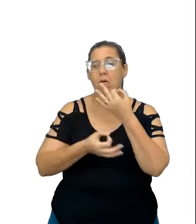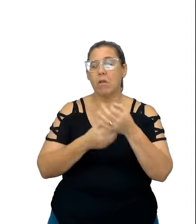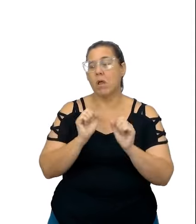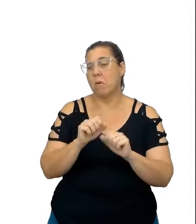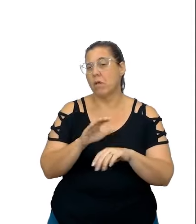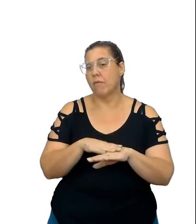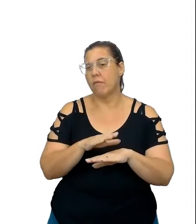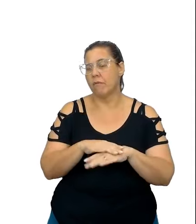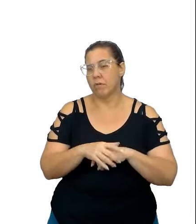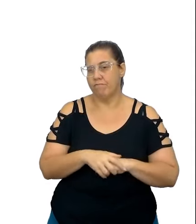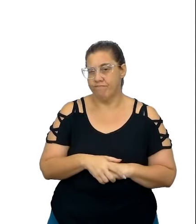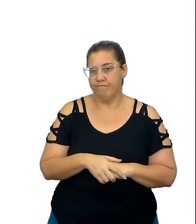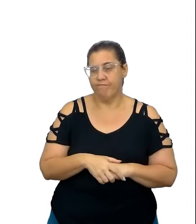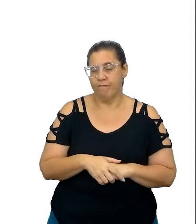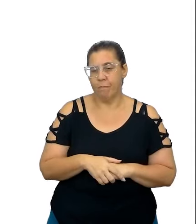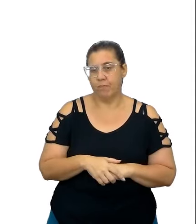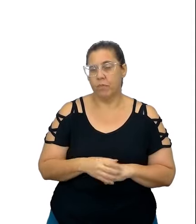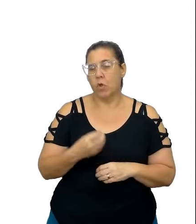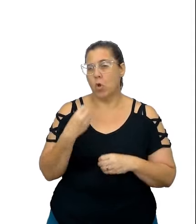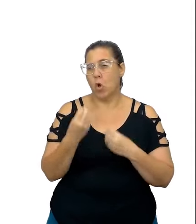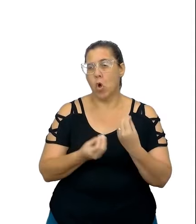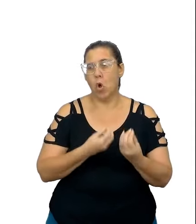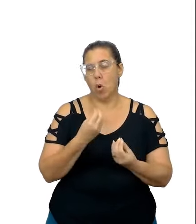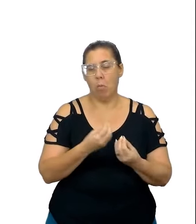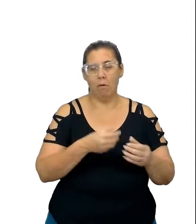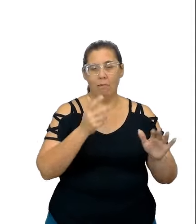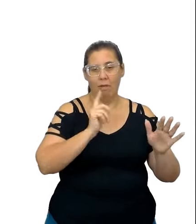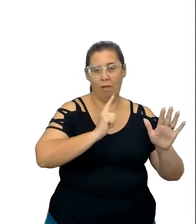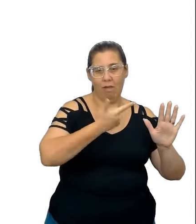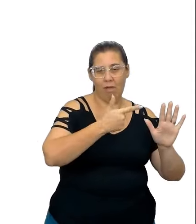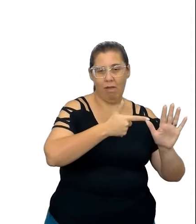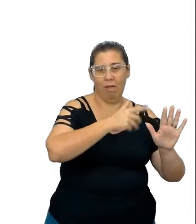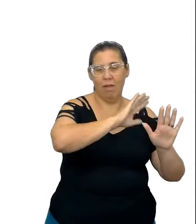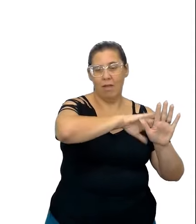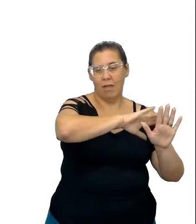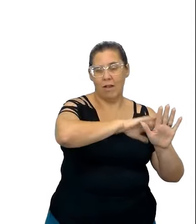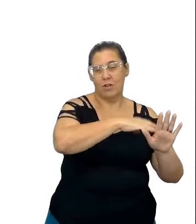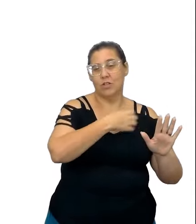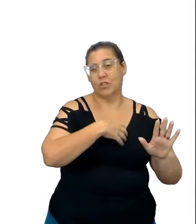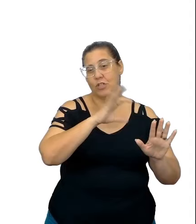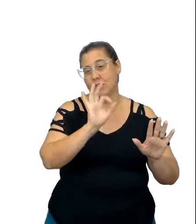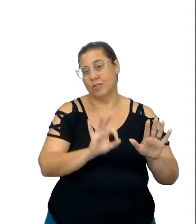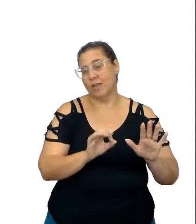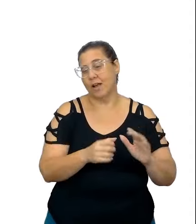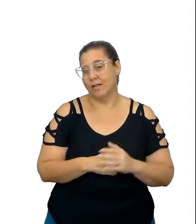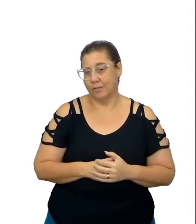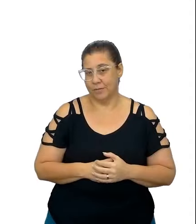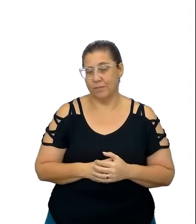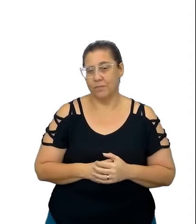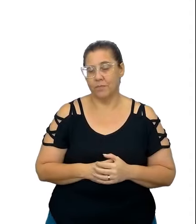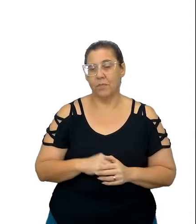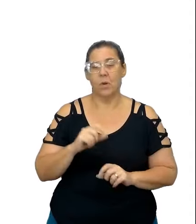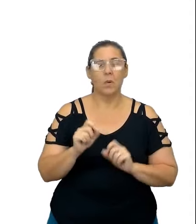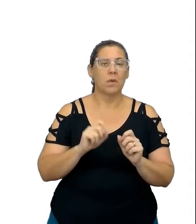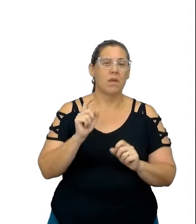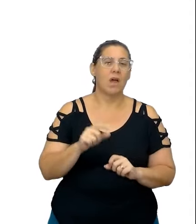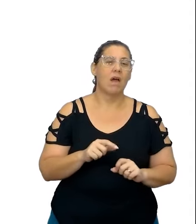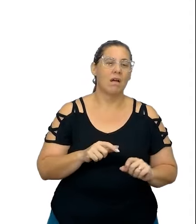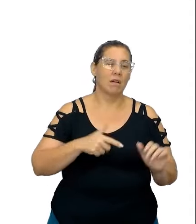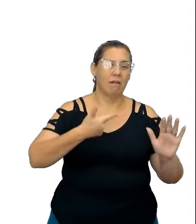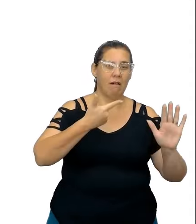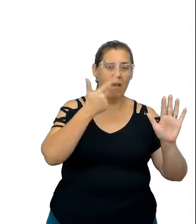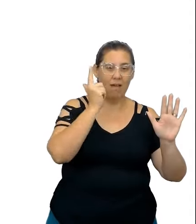ser feita? Como ser irônico de modo apropriado no meme? O que é ironia?